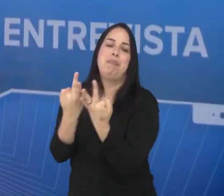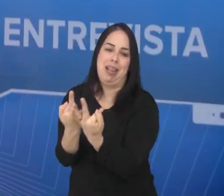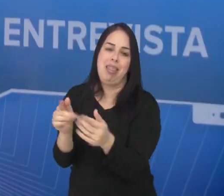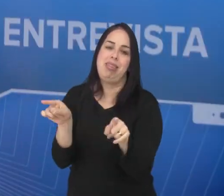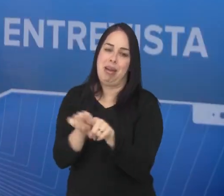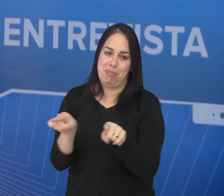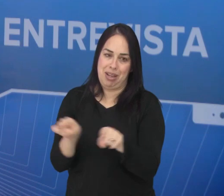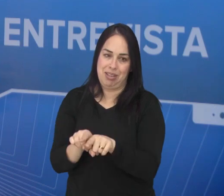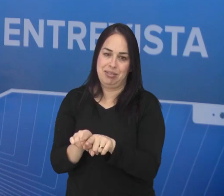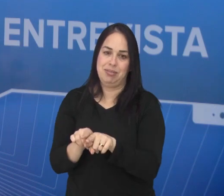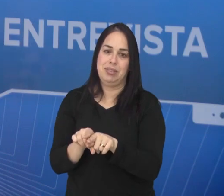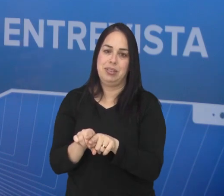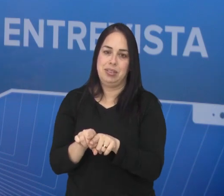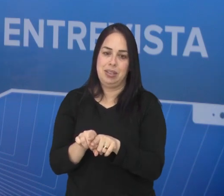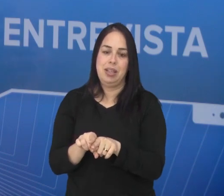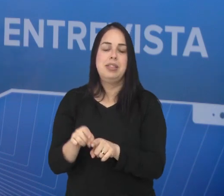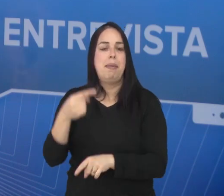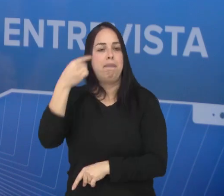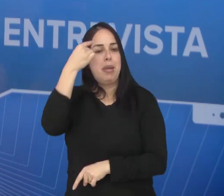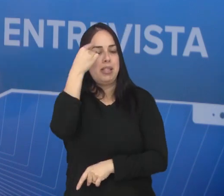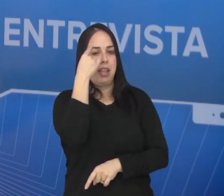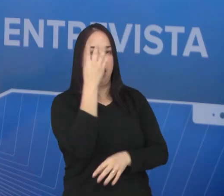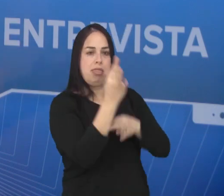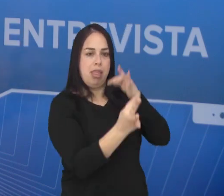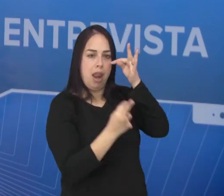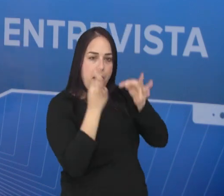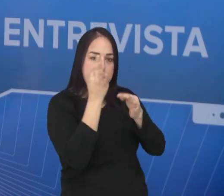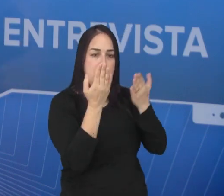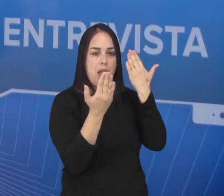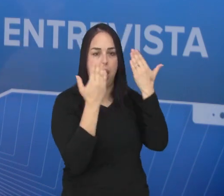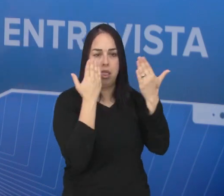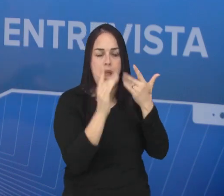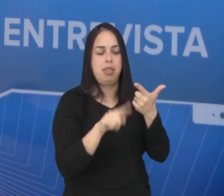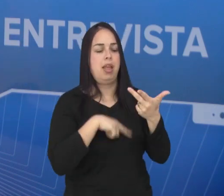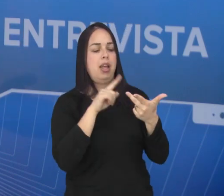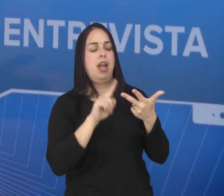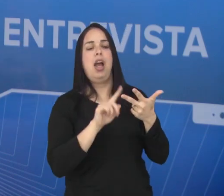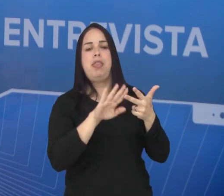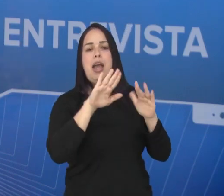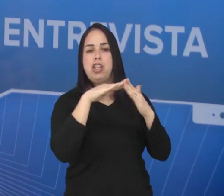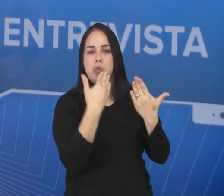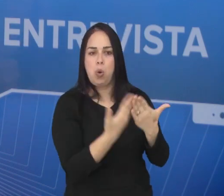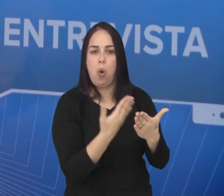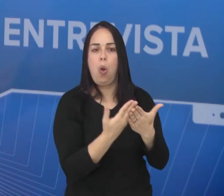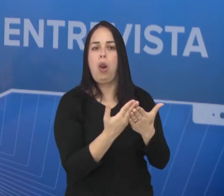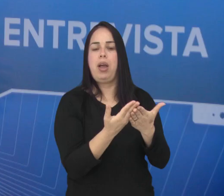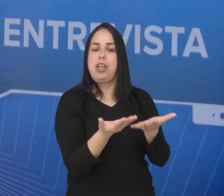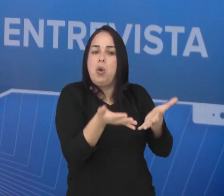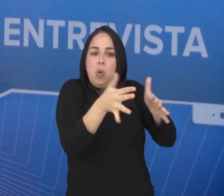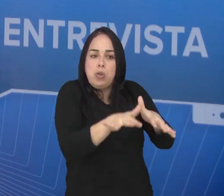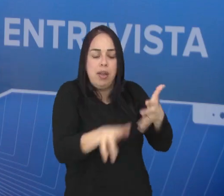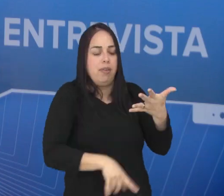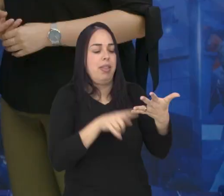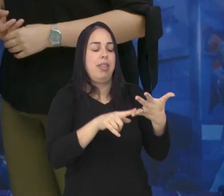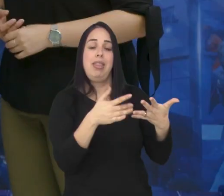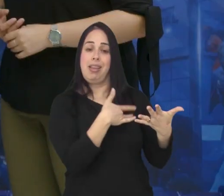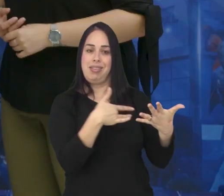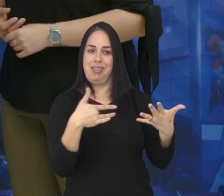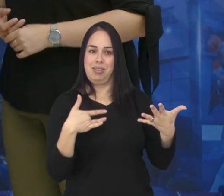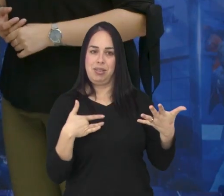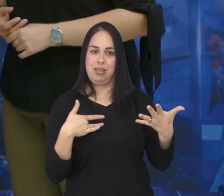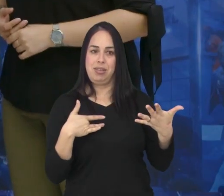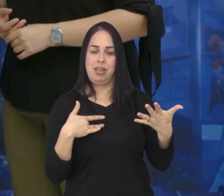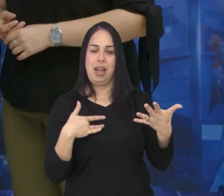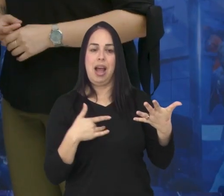especial para os pais. Né? Você pensa na terapia, pensa na escola inclusiva, pensa na saúde, pensa logo